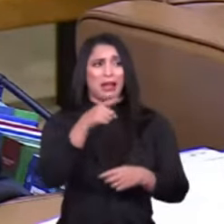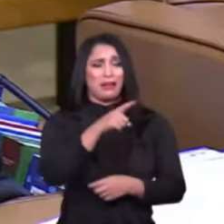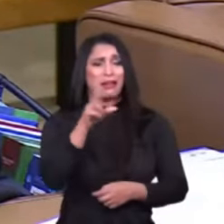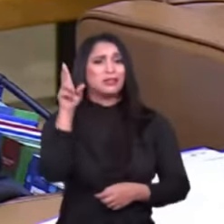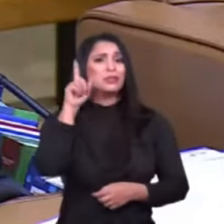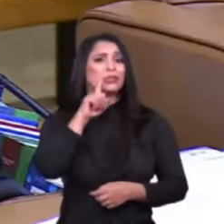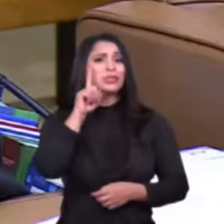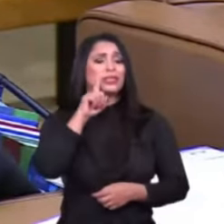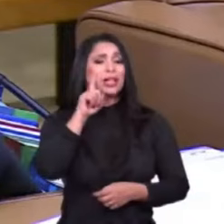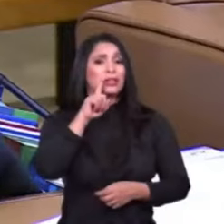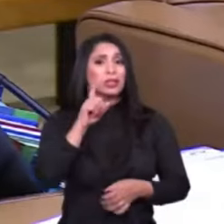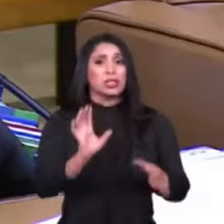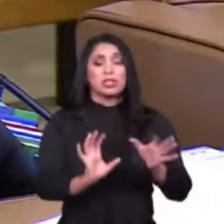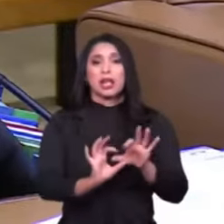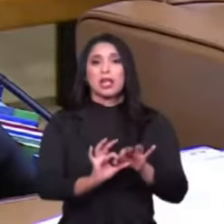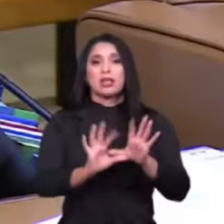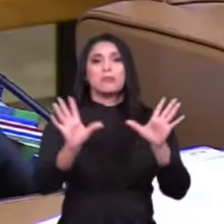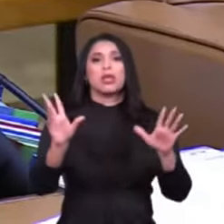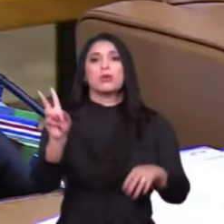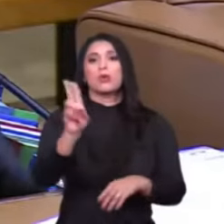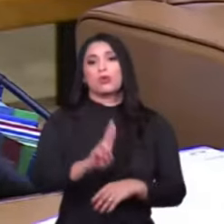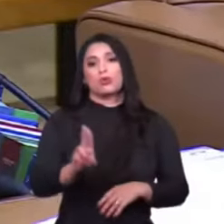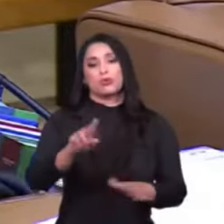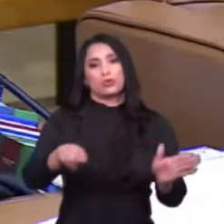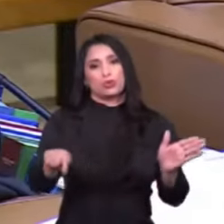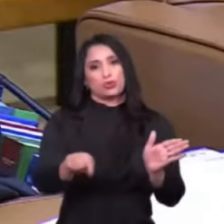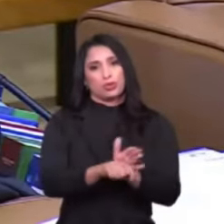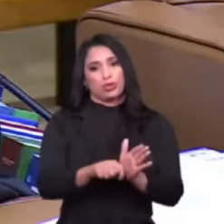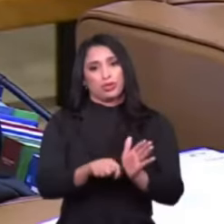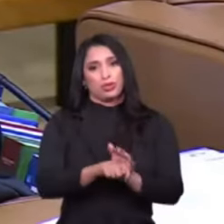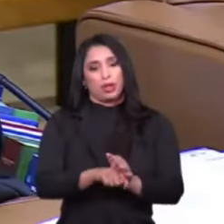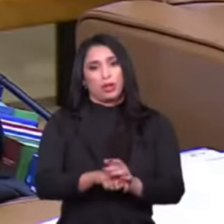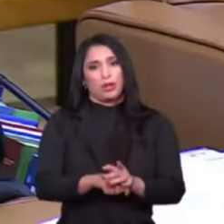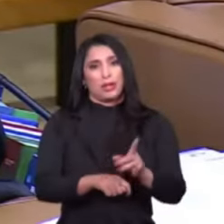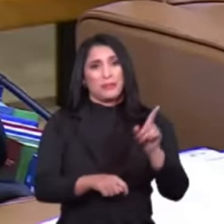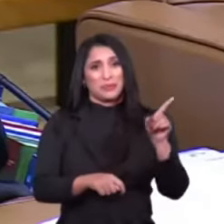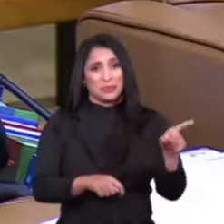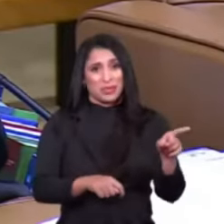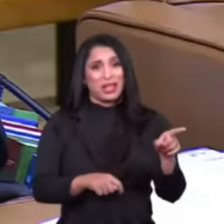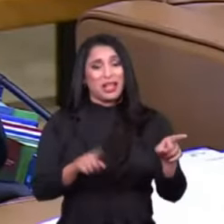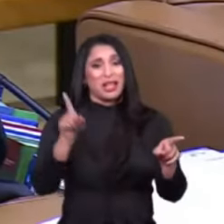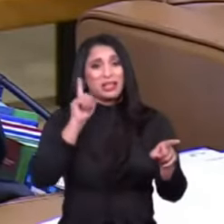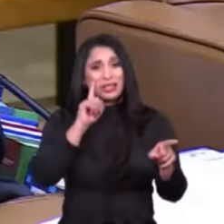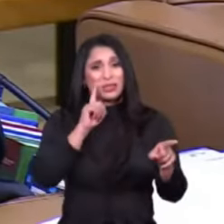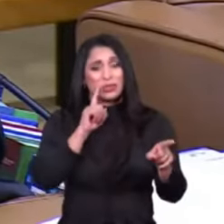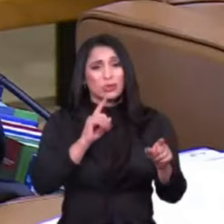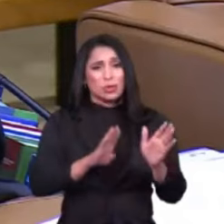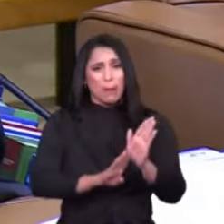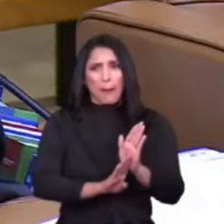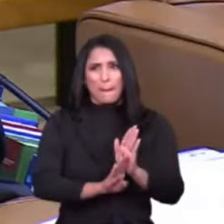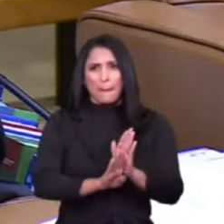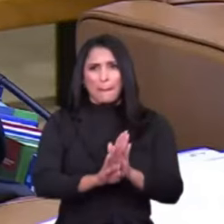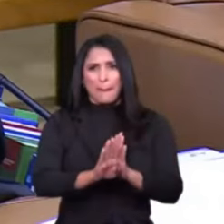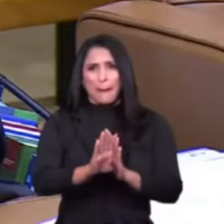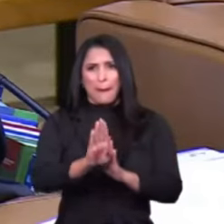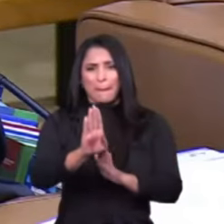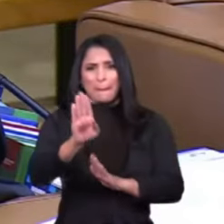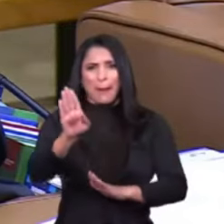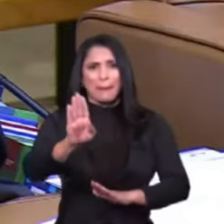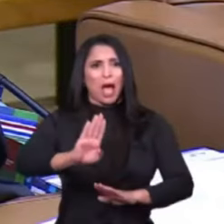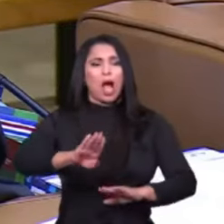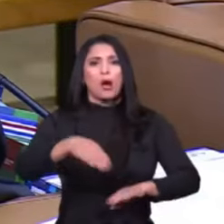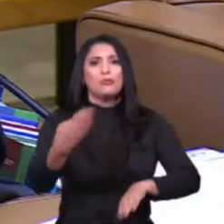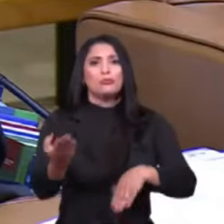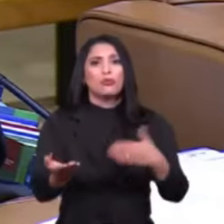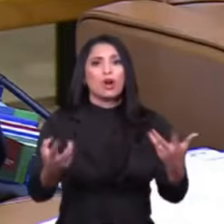americanos que liberaram o uso. O estado do Colorado registrou expressivos aumentos de morte em acidentes de